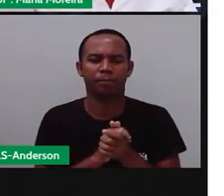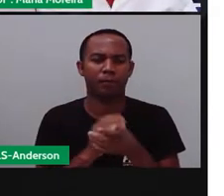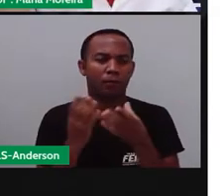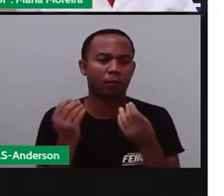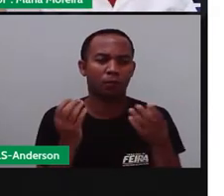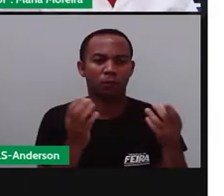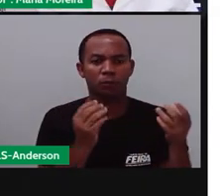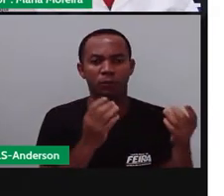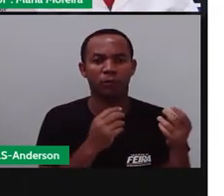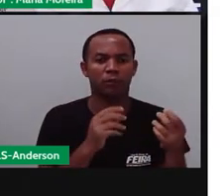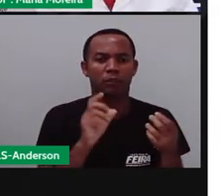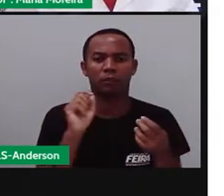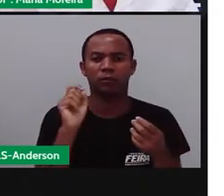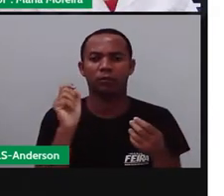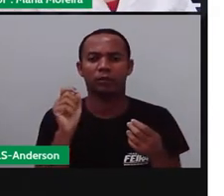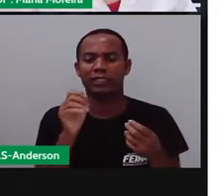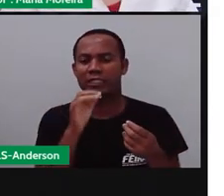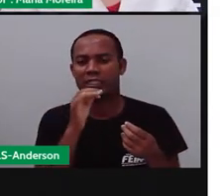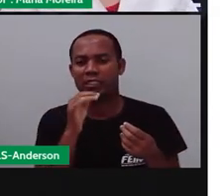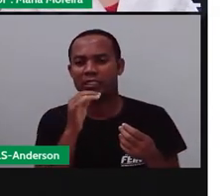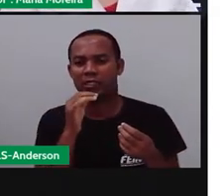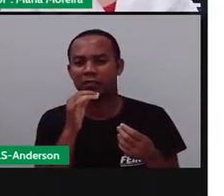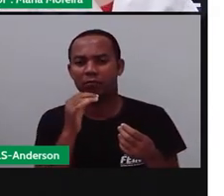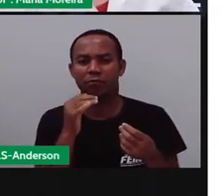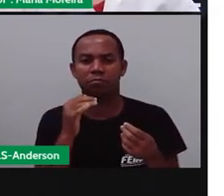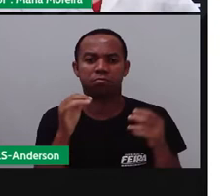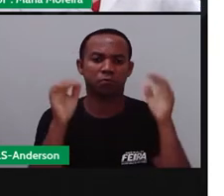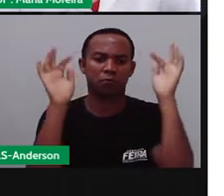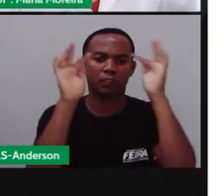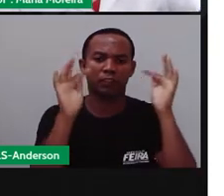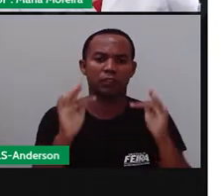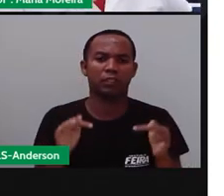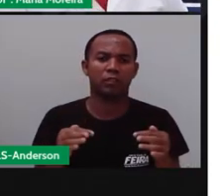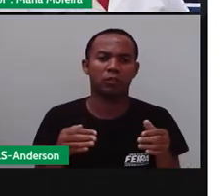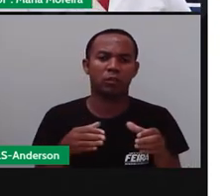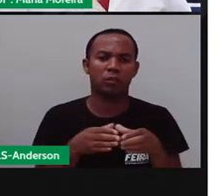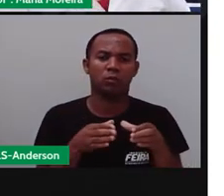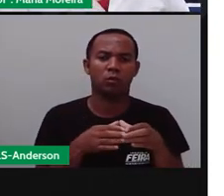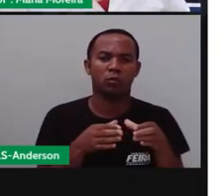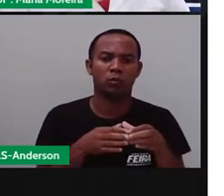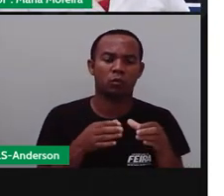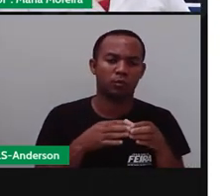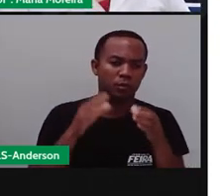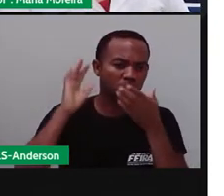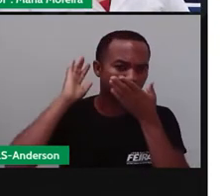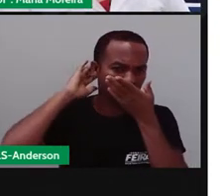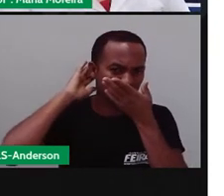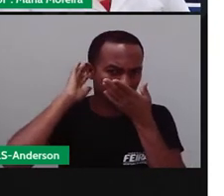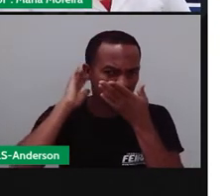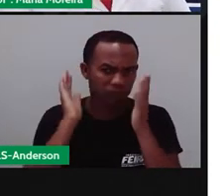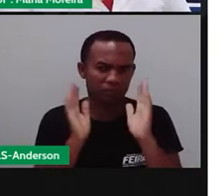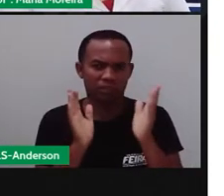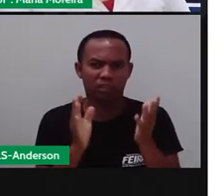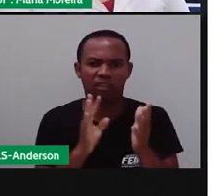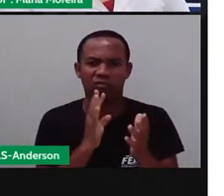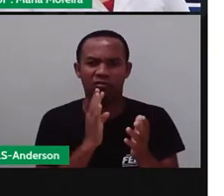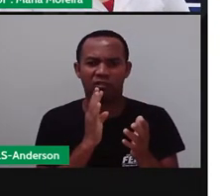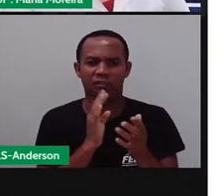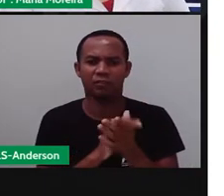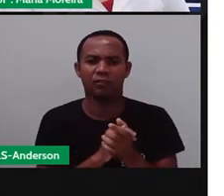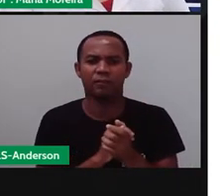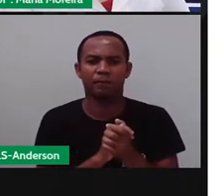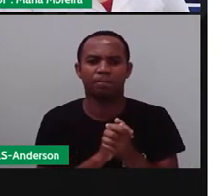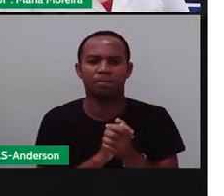abundante, esse plantio, na verdade, era de sucesso. Então, os indígenas já tinham esse hábito também. Por ter essa